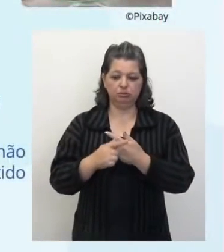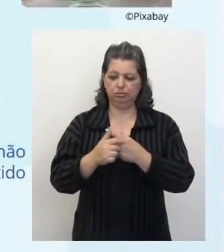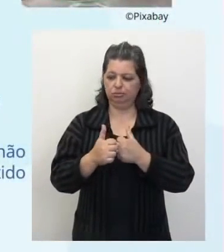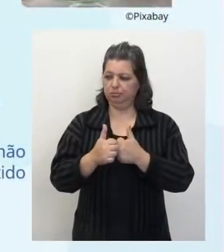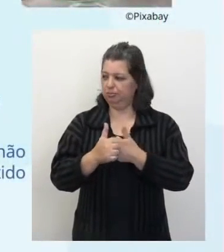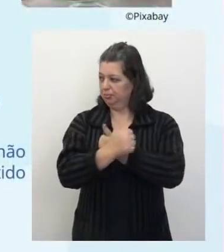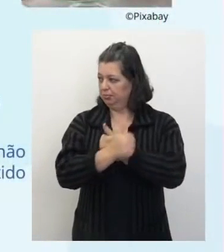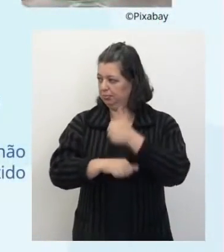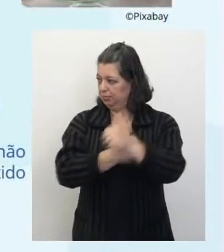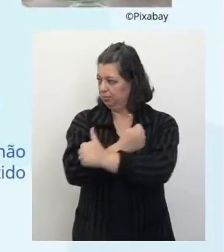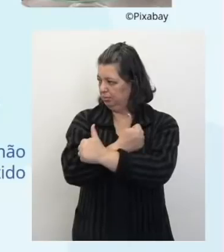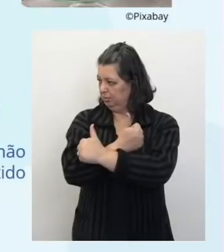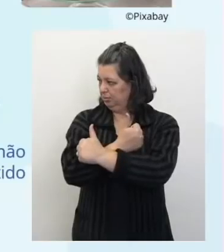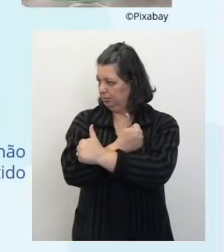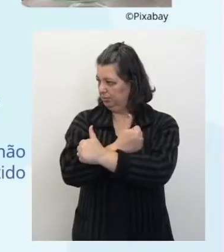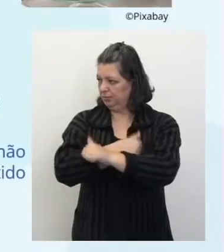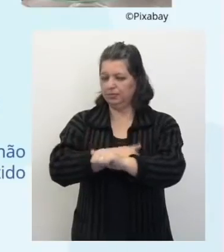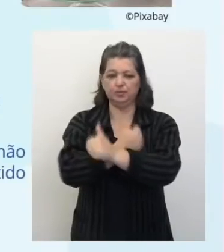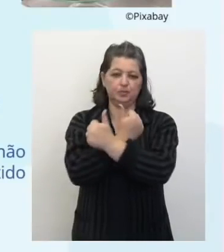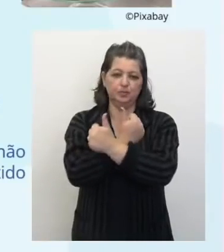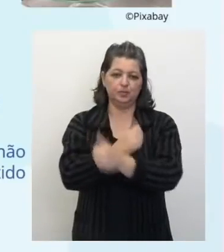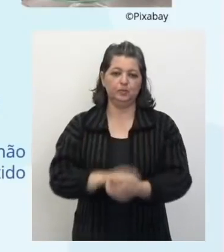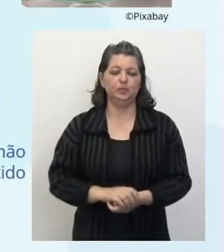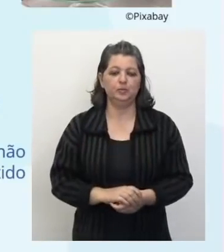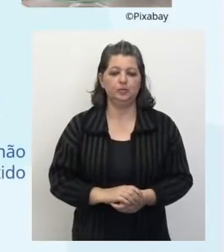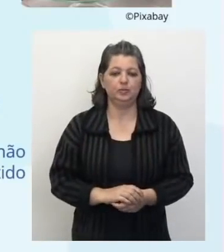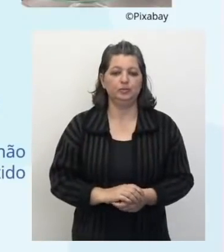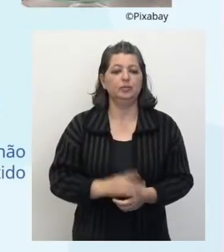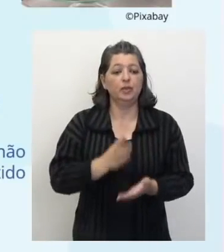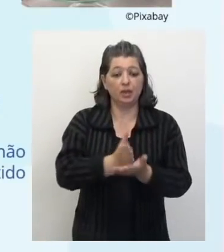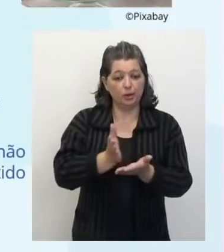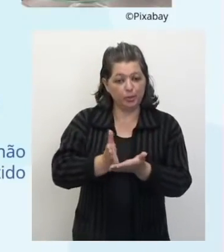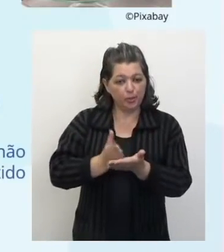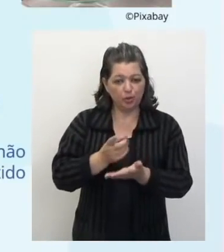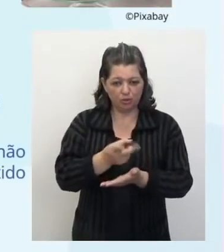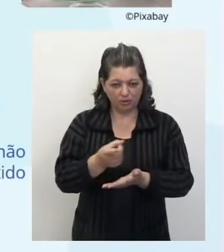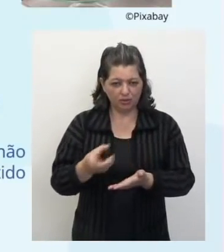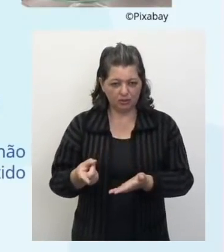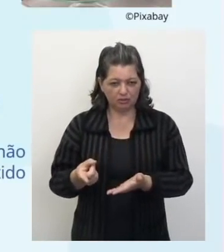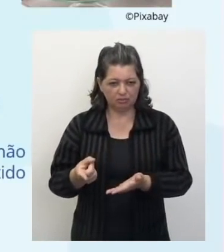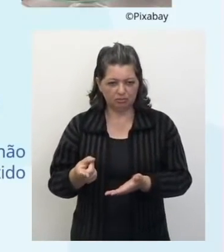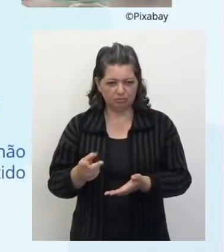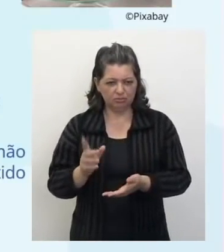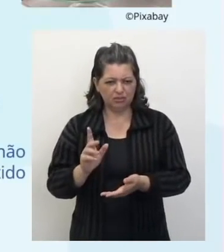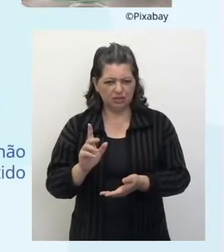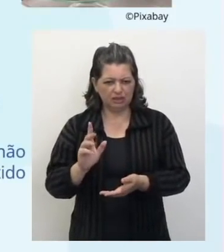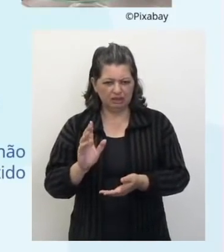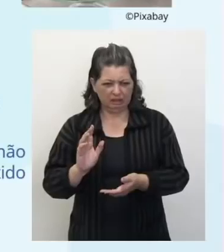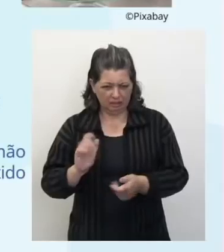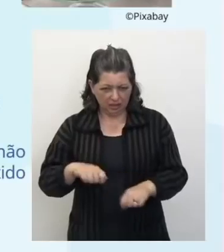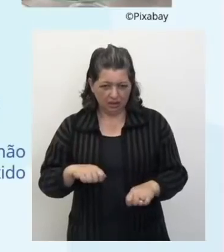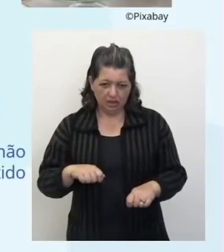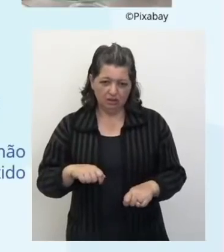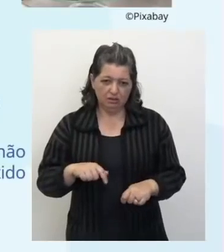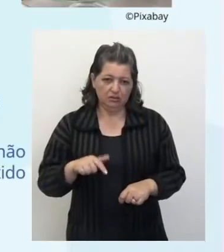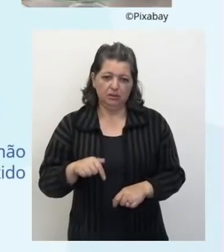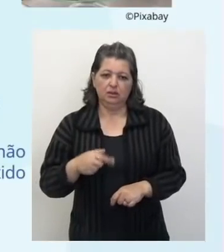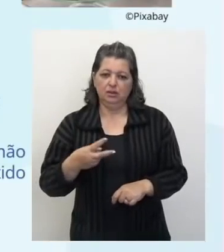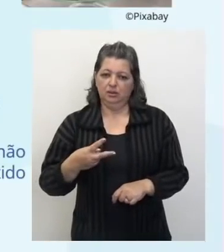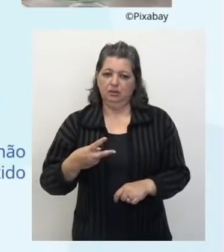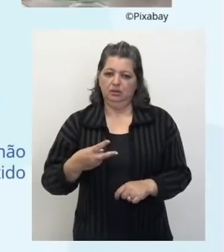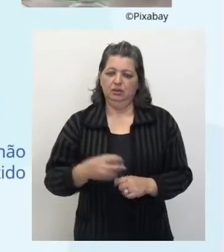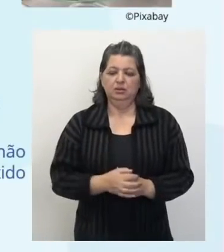para iniciar o negócio. Ela gasta R$ 52 para produzir um bolo, ok?